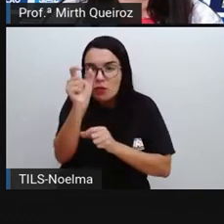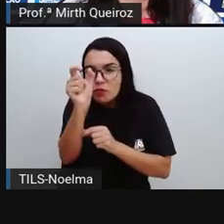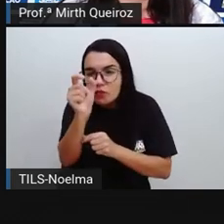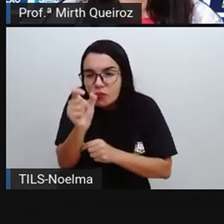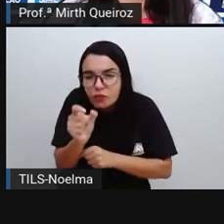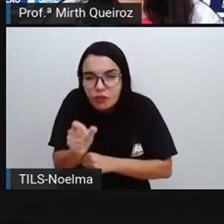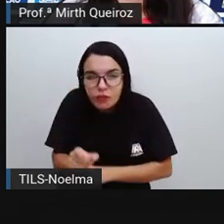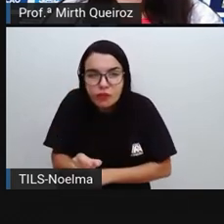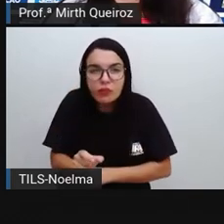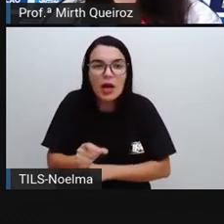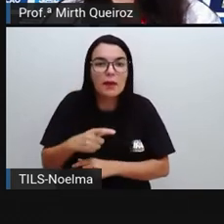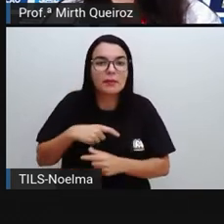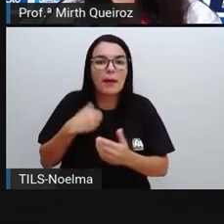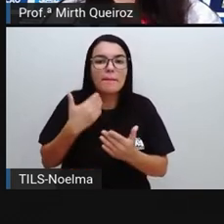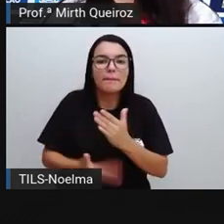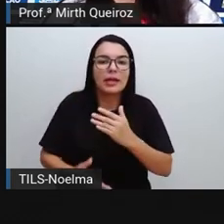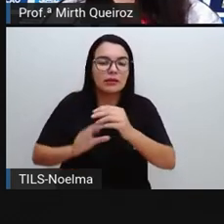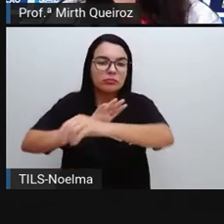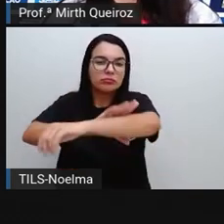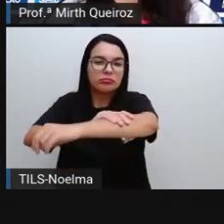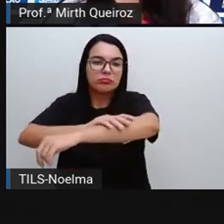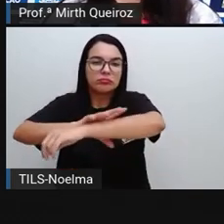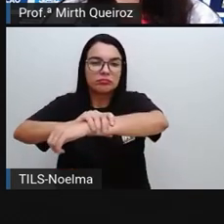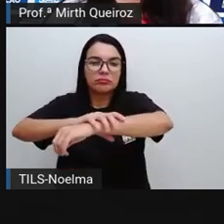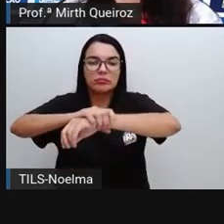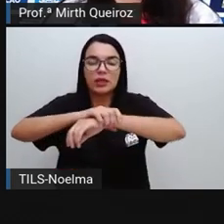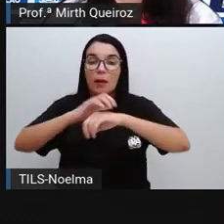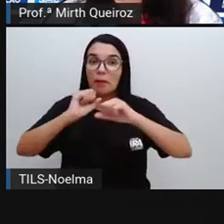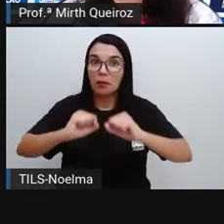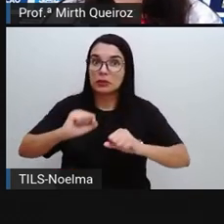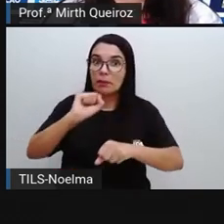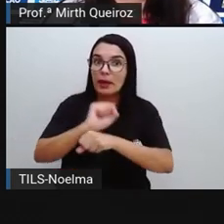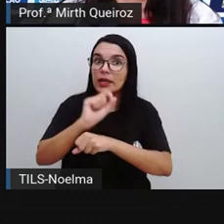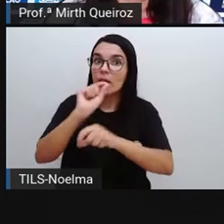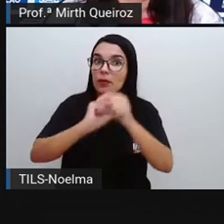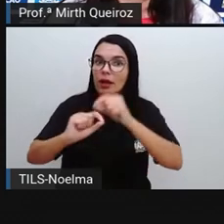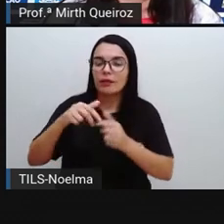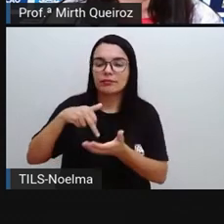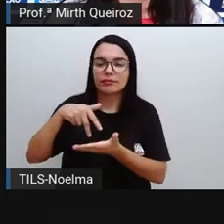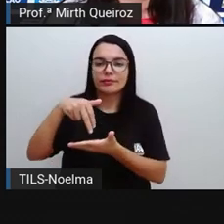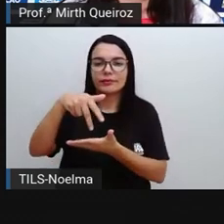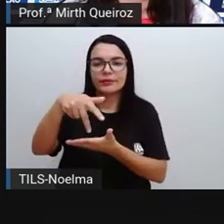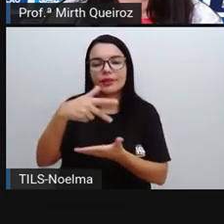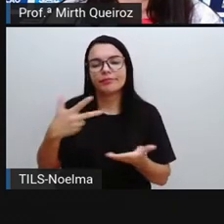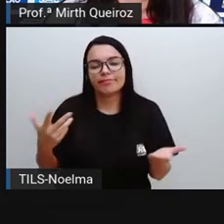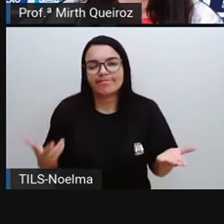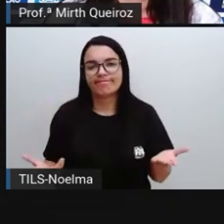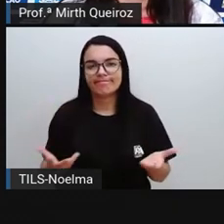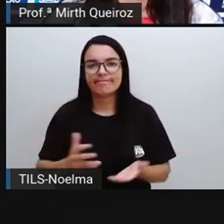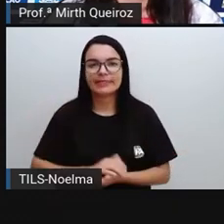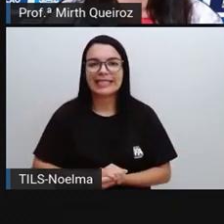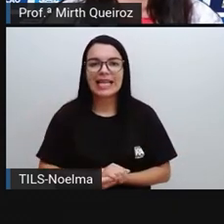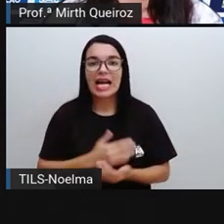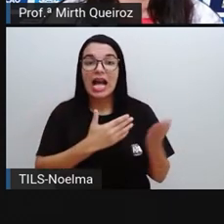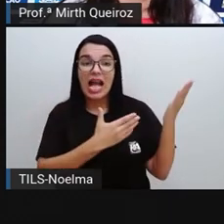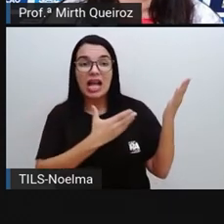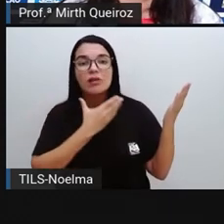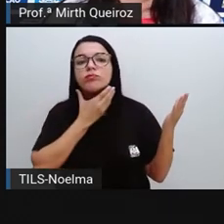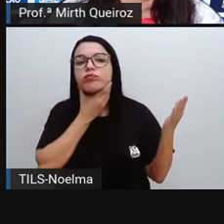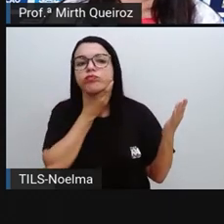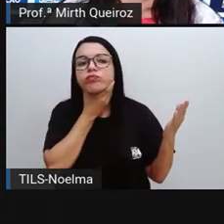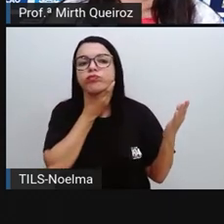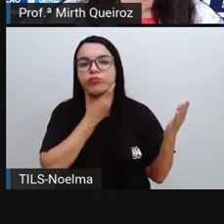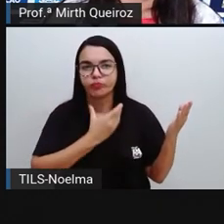levar aí à perda da massa muscular e a pessoa pode parar de andar, né? Gerando aí a paralisia. Já a